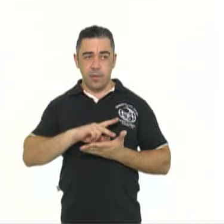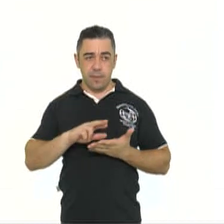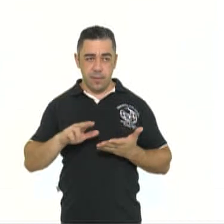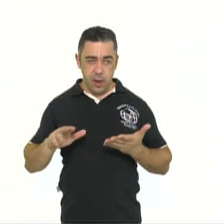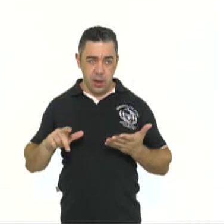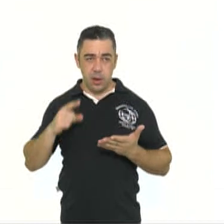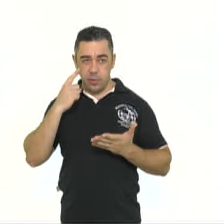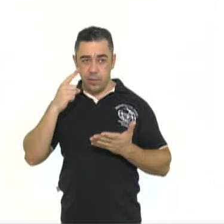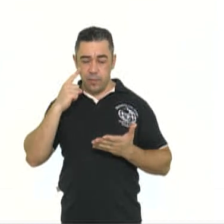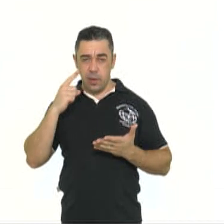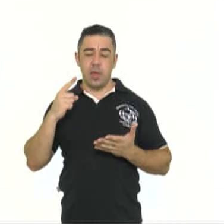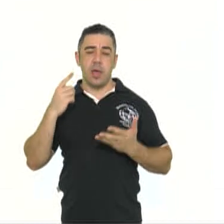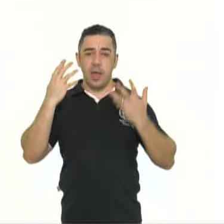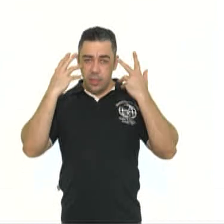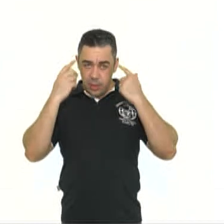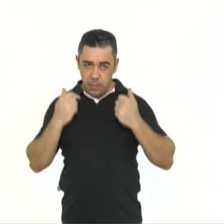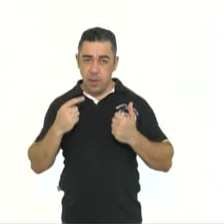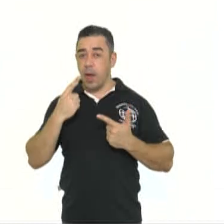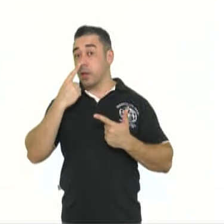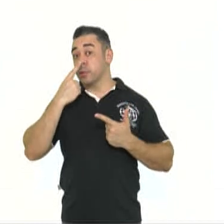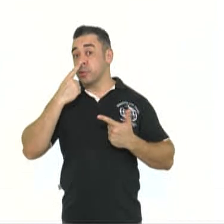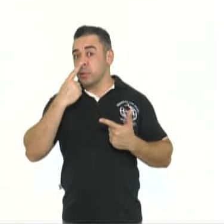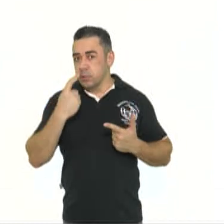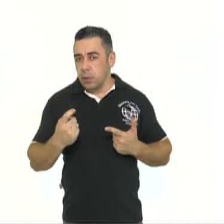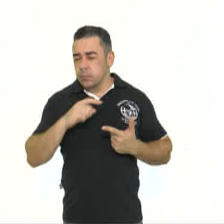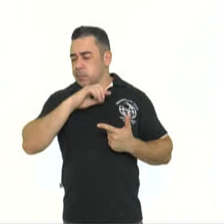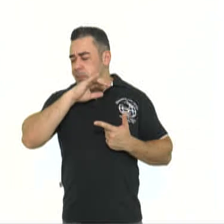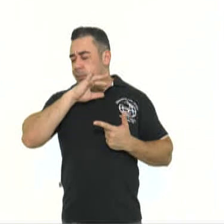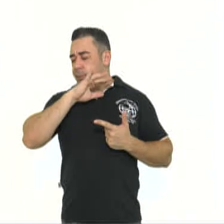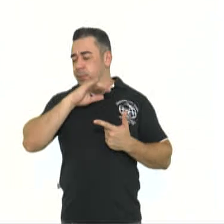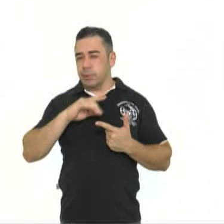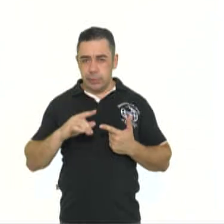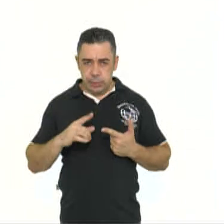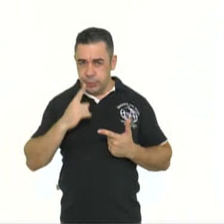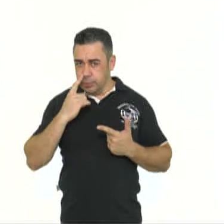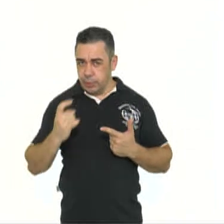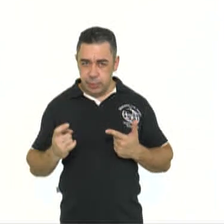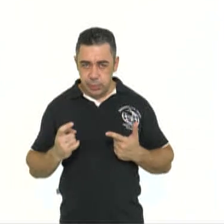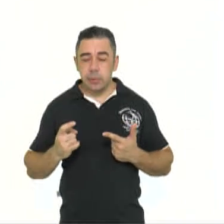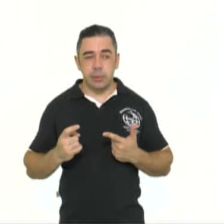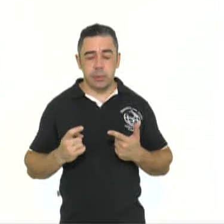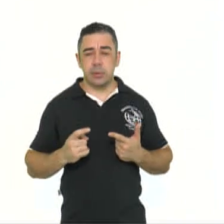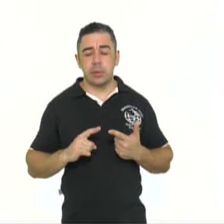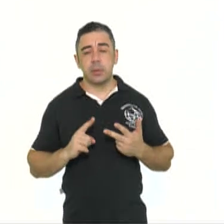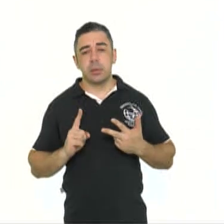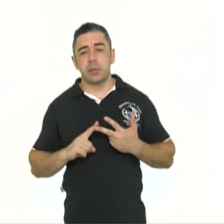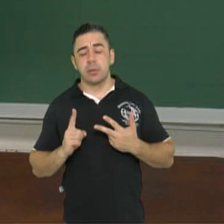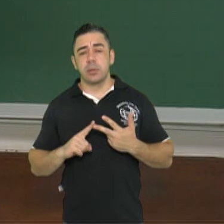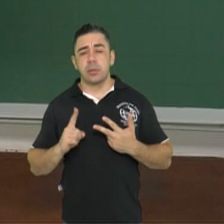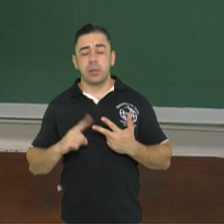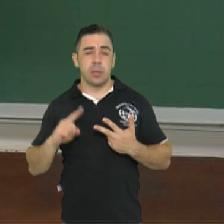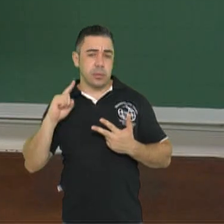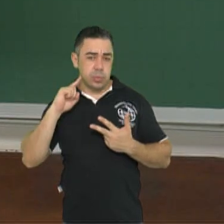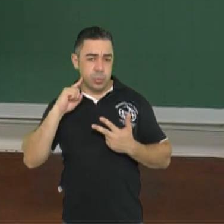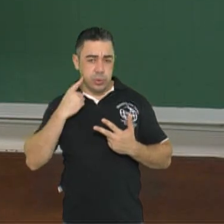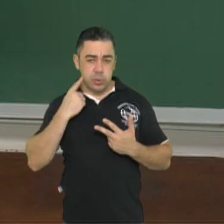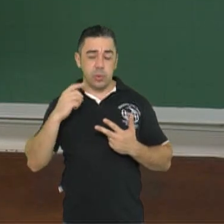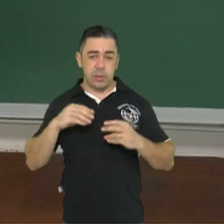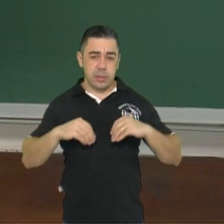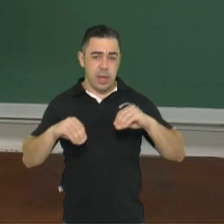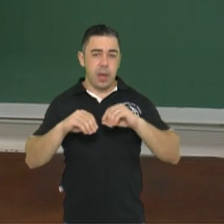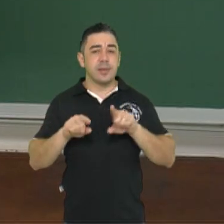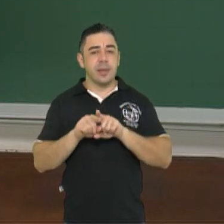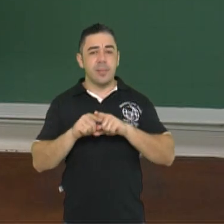se proliferando, tem o cheiro ruim, né, da decomposição desse lixo e contaminação não só do solo, mas também do